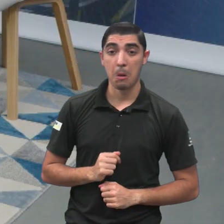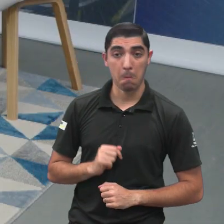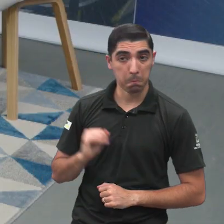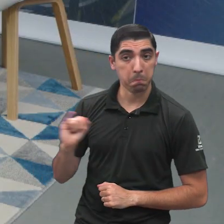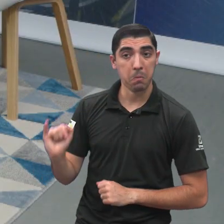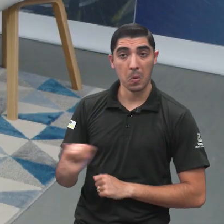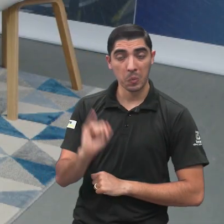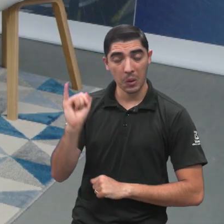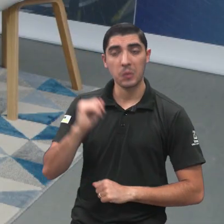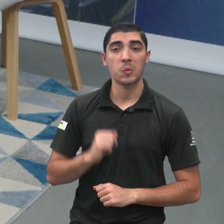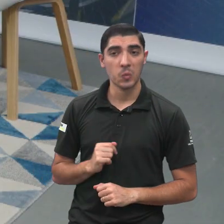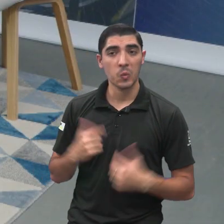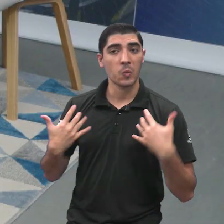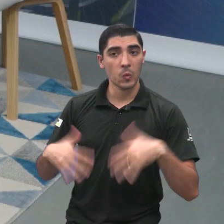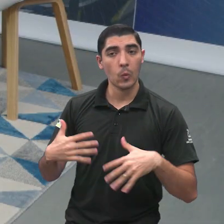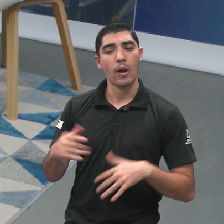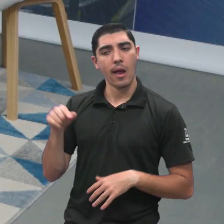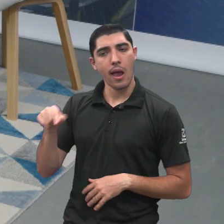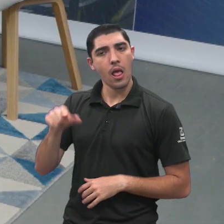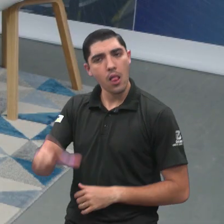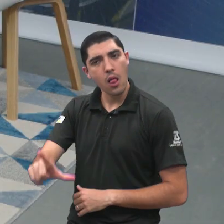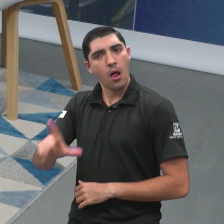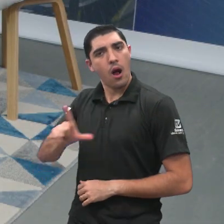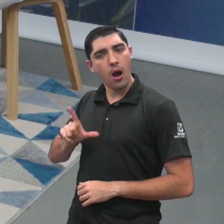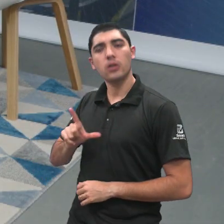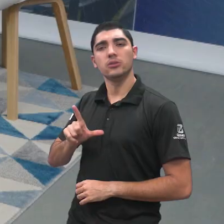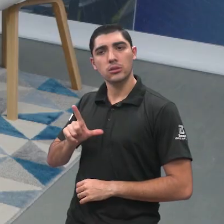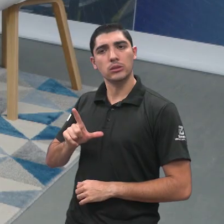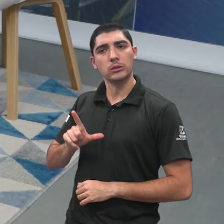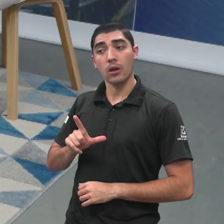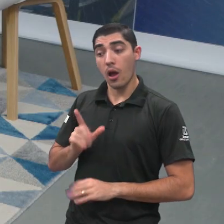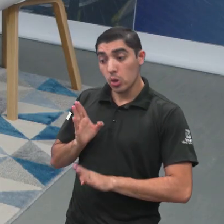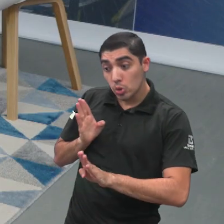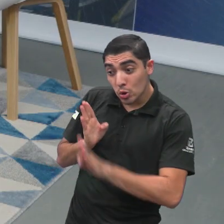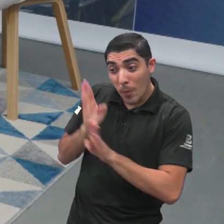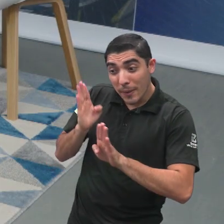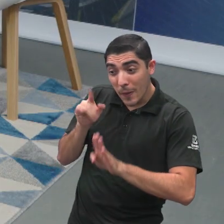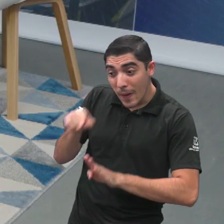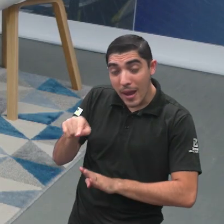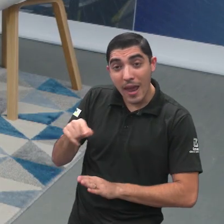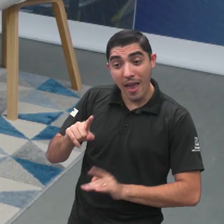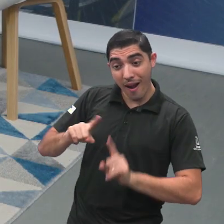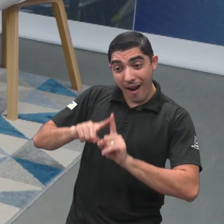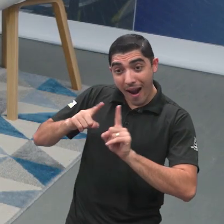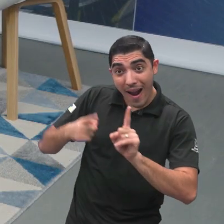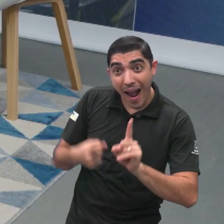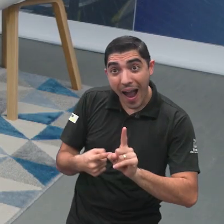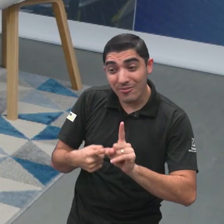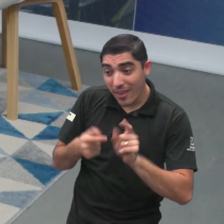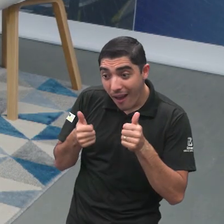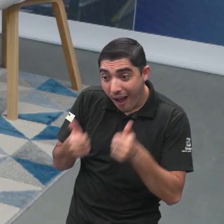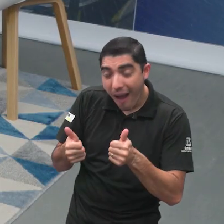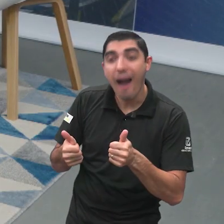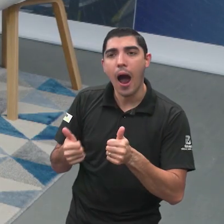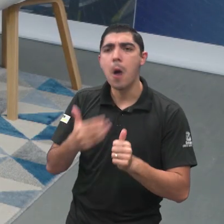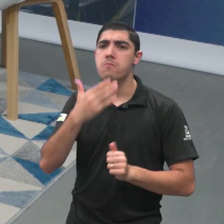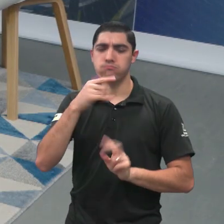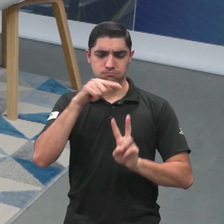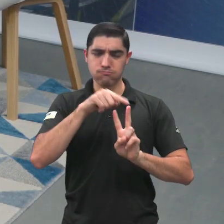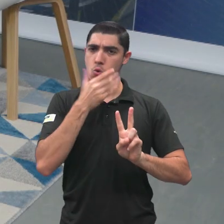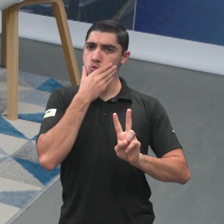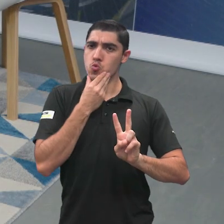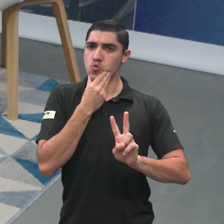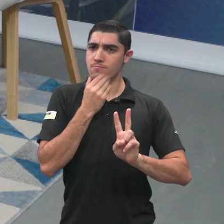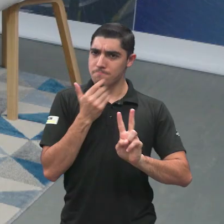né? Desde o começo ali, desde a hora que descobriu positivo, o pai está do lado ali e seguir todo o